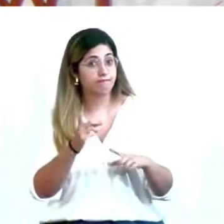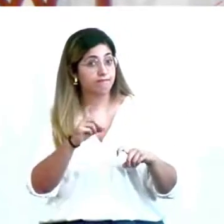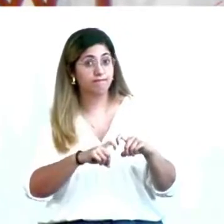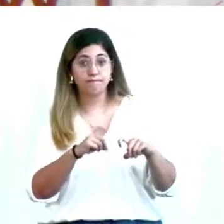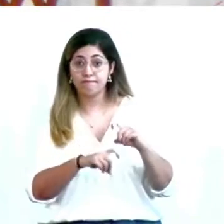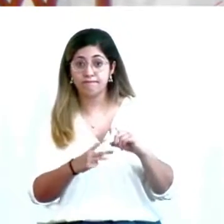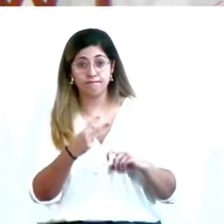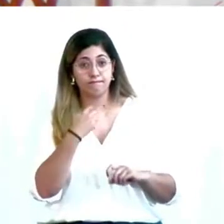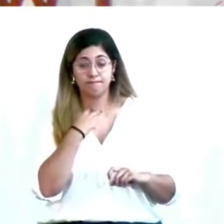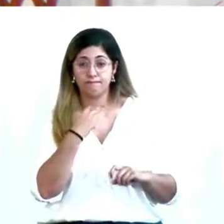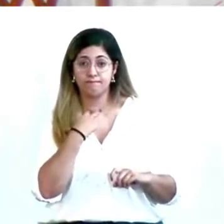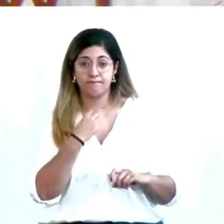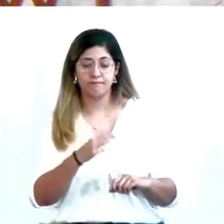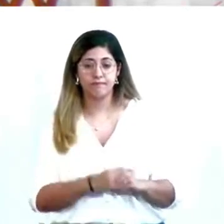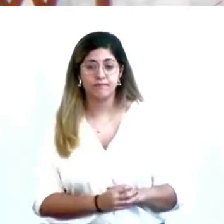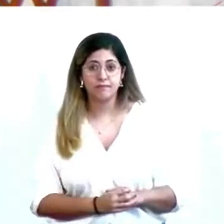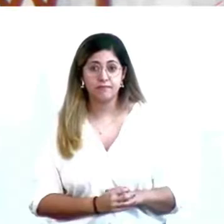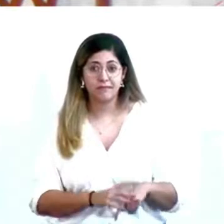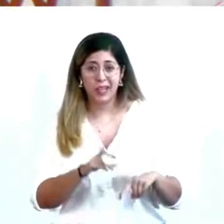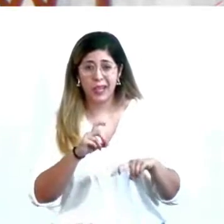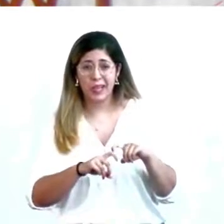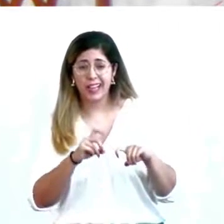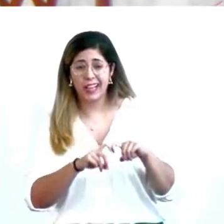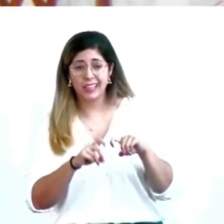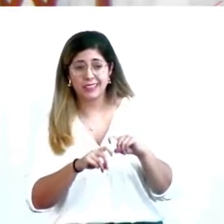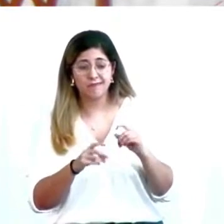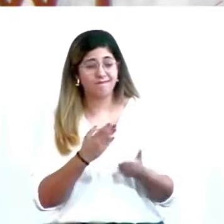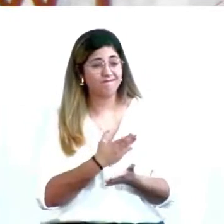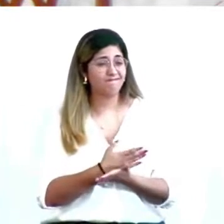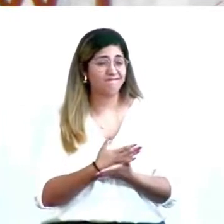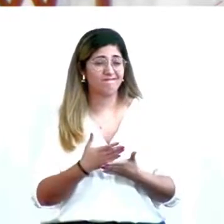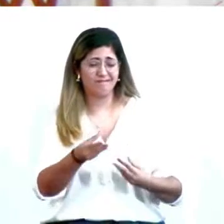Porque a partir do momento que há fornicação, é porneia.